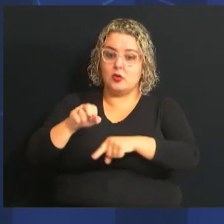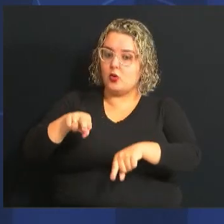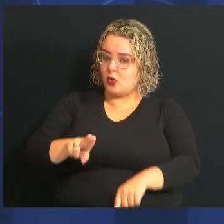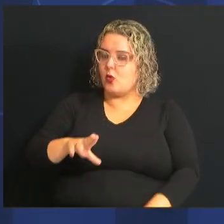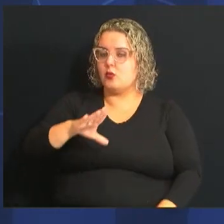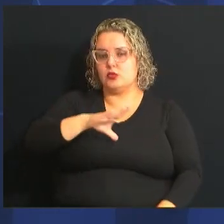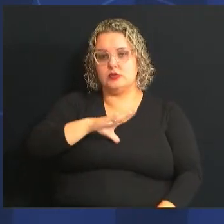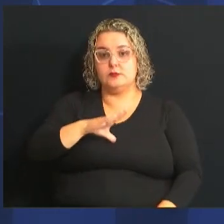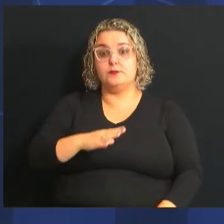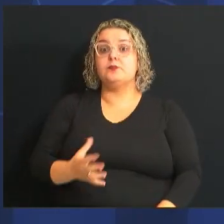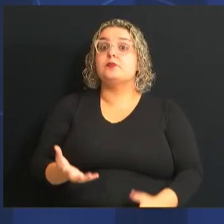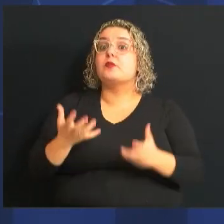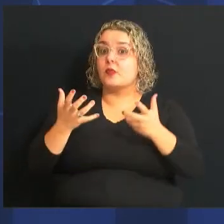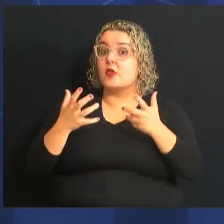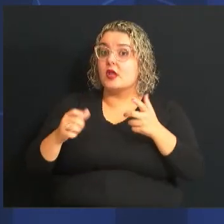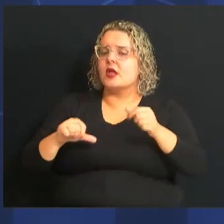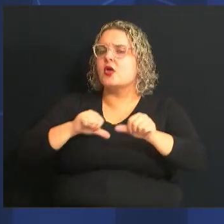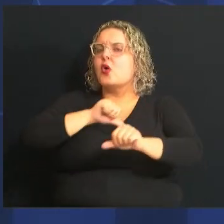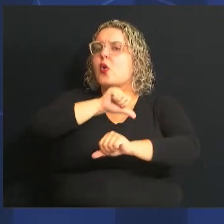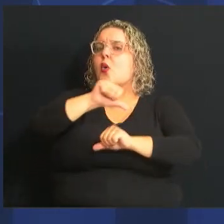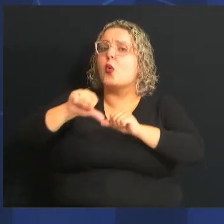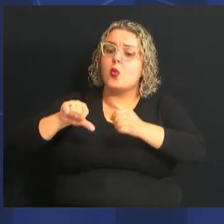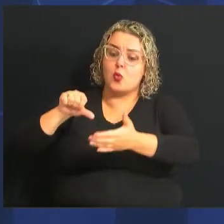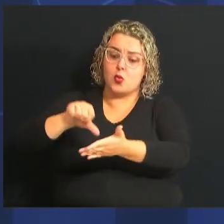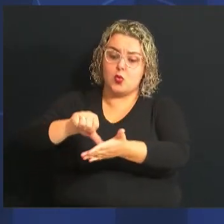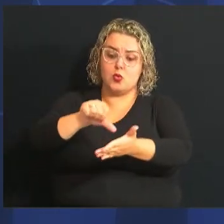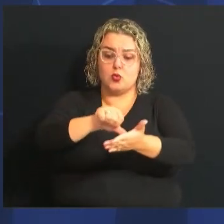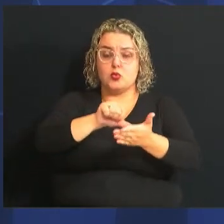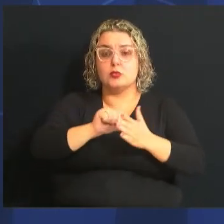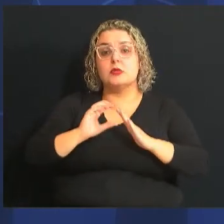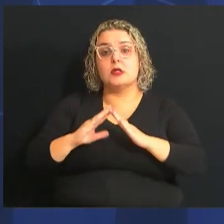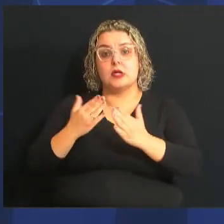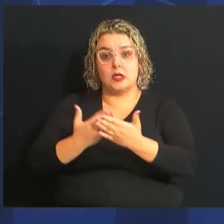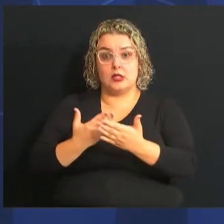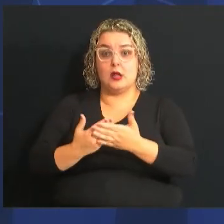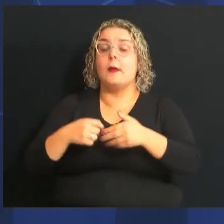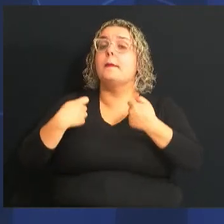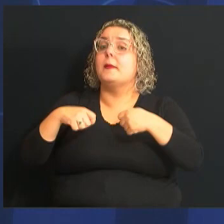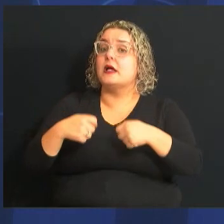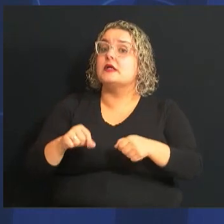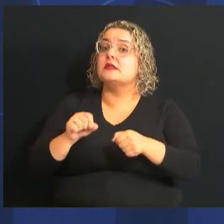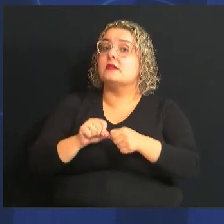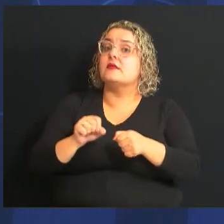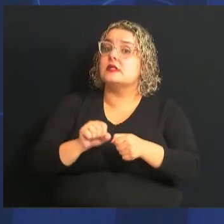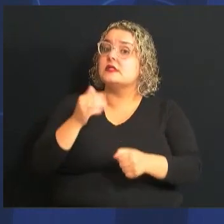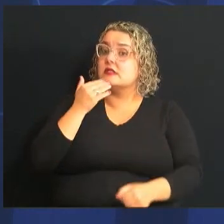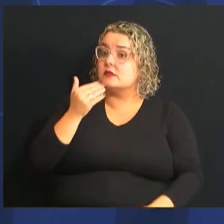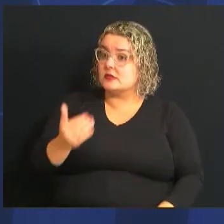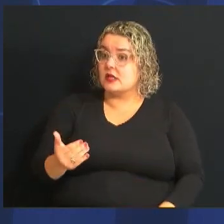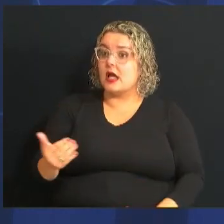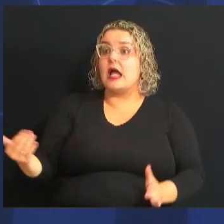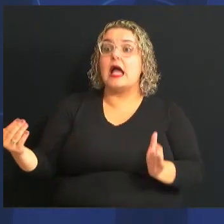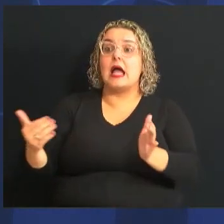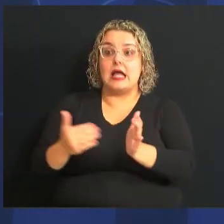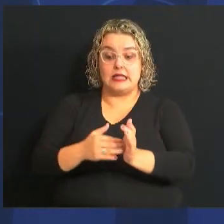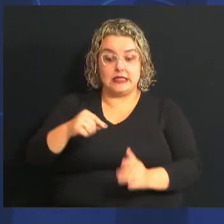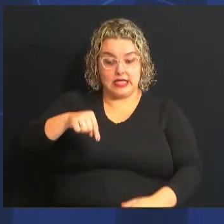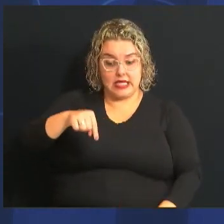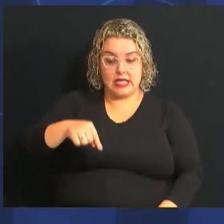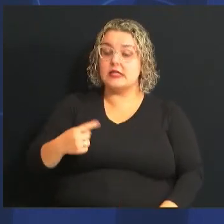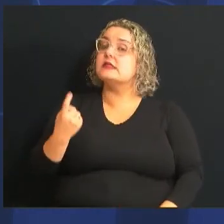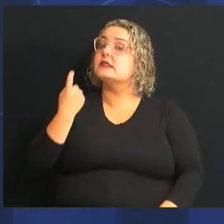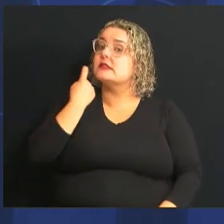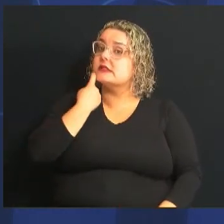que desejam trocar de unidade escolar devem realizar essa solicitação até esta sexta-feira,